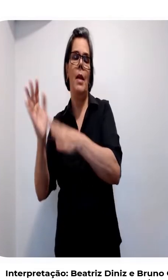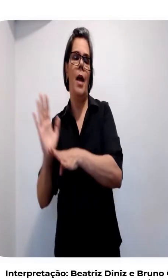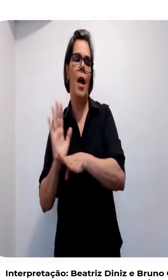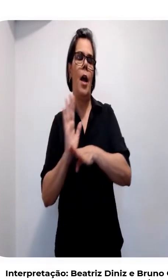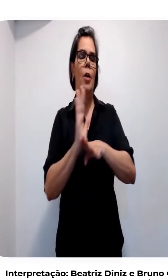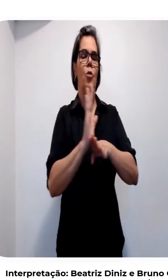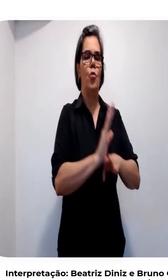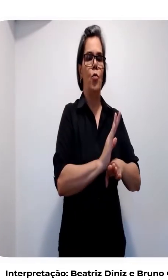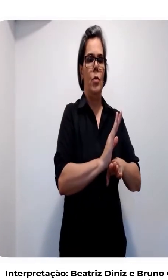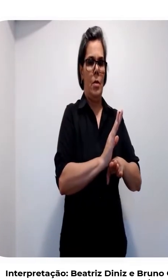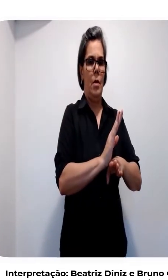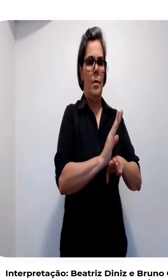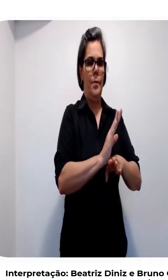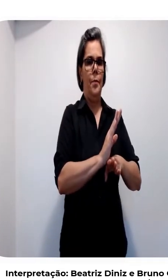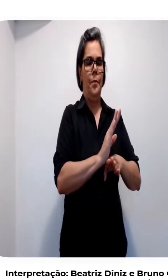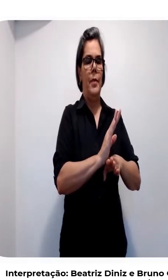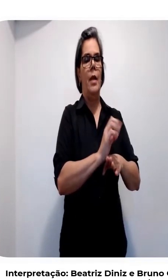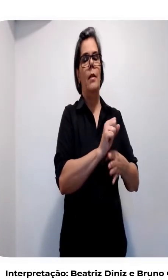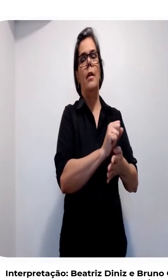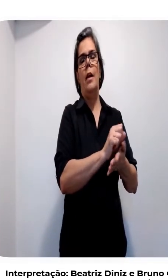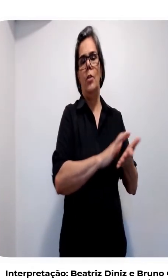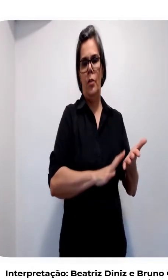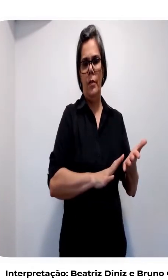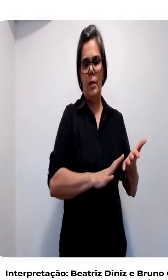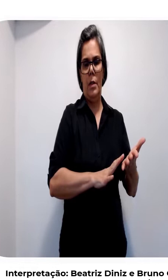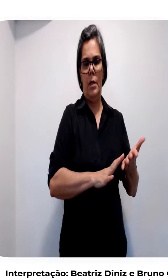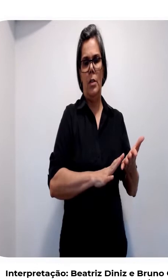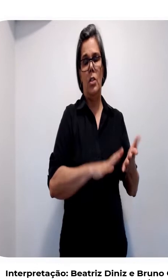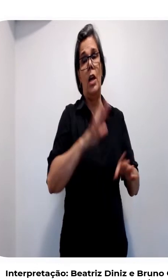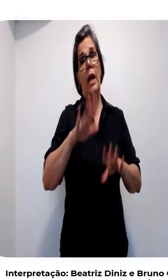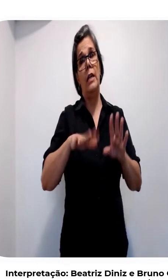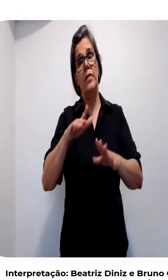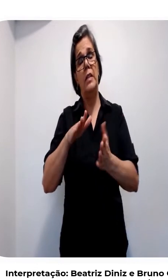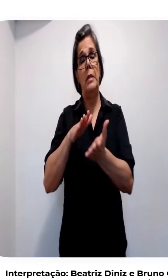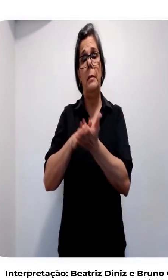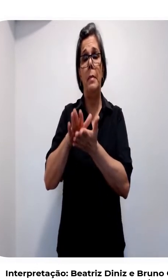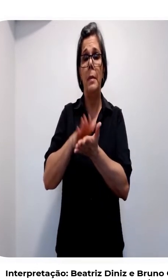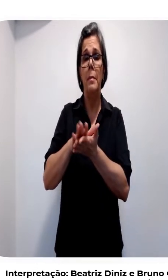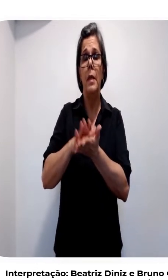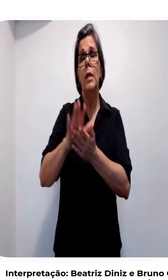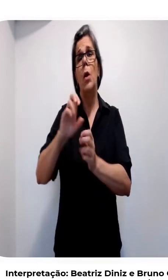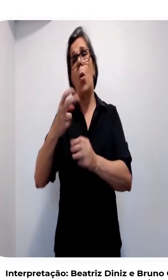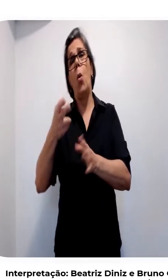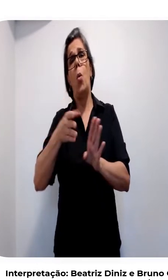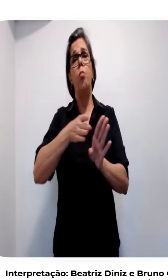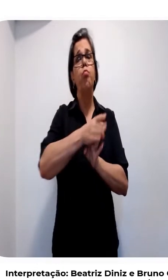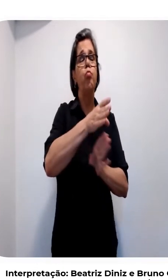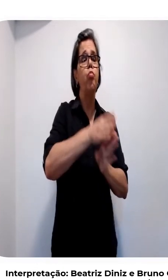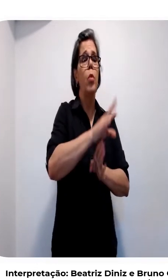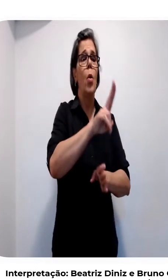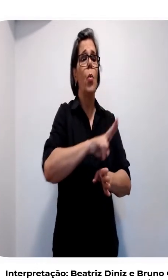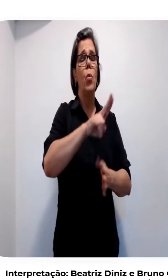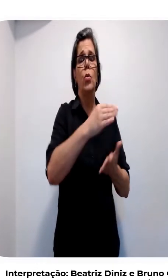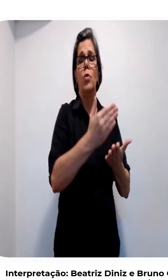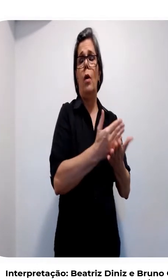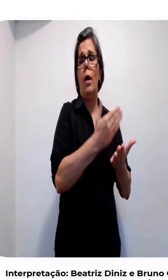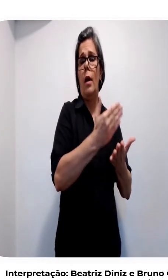à atividade, né, ou às vezes imprimir ou orientar no uso de um caderno, enfim, sabendo que